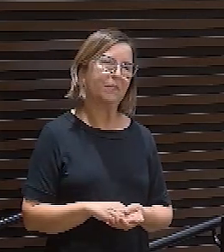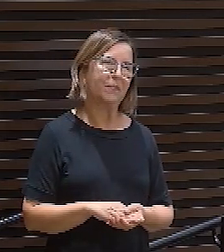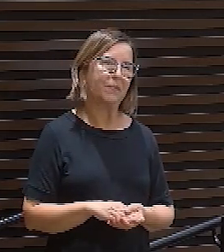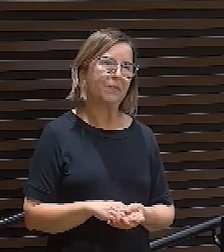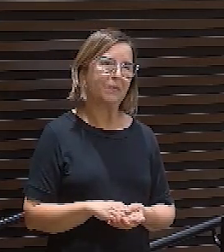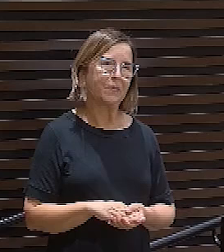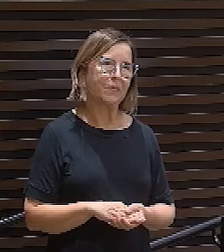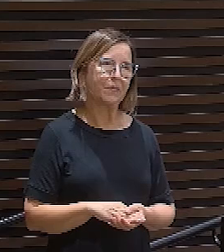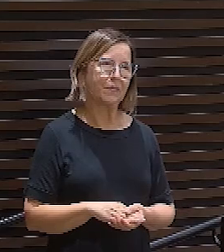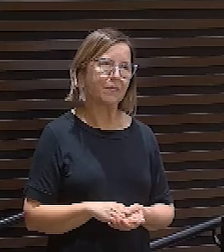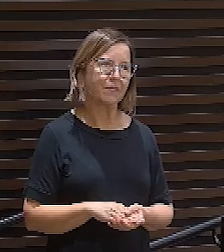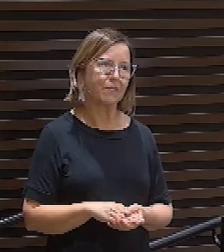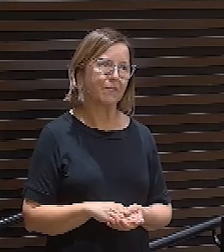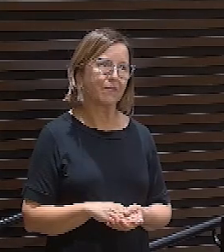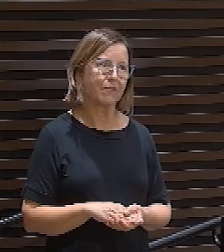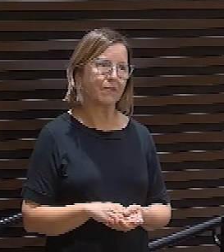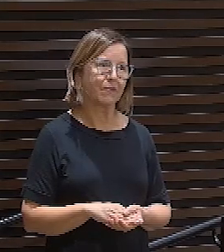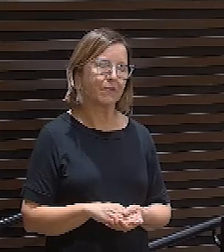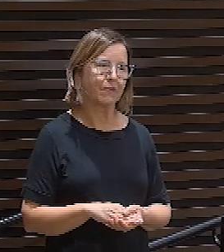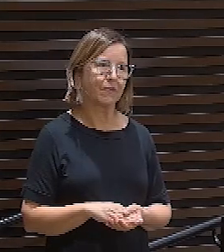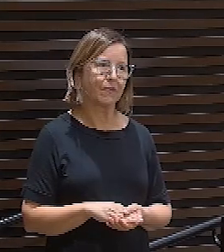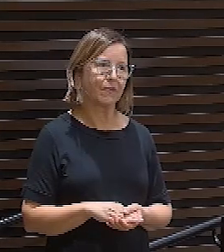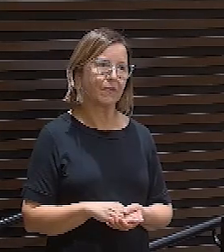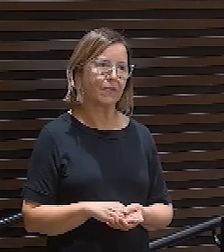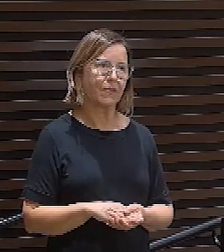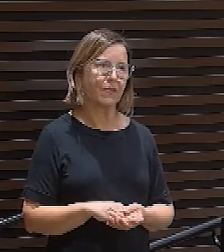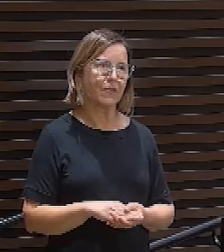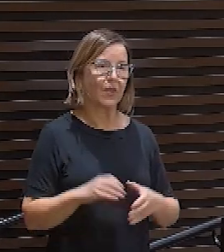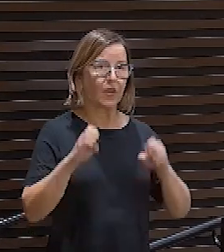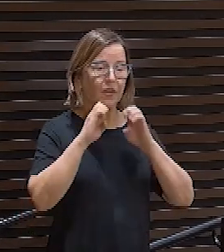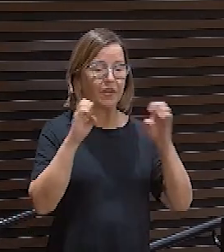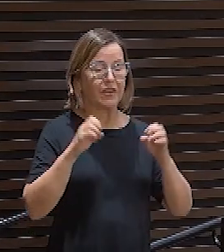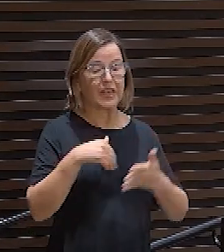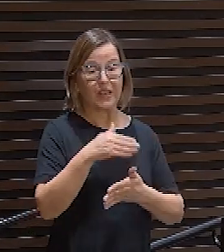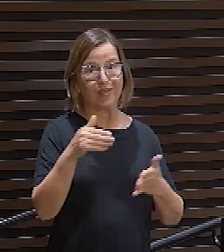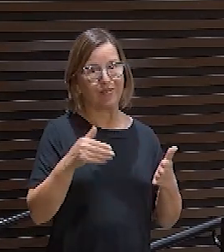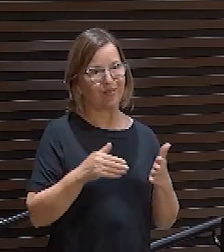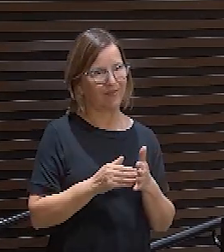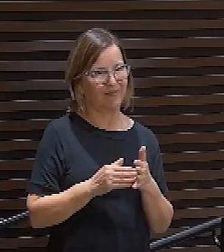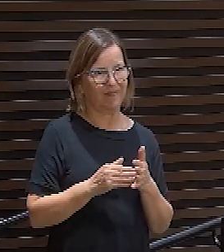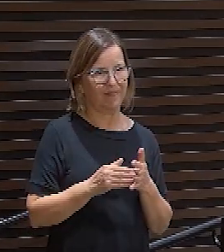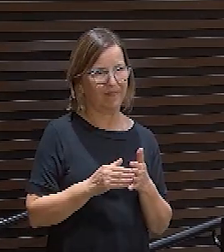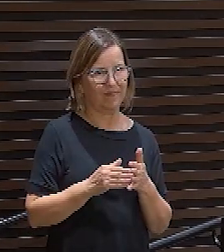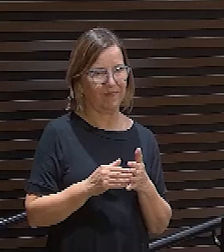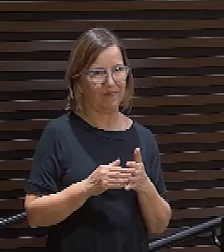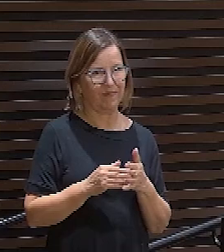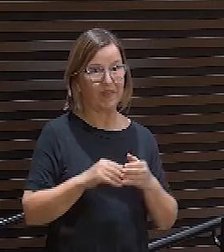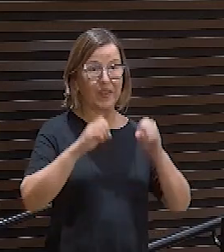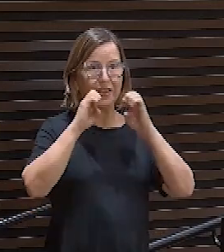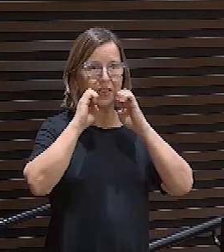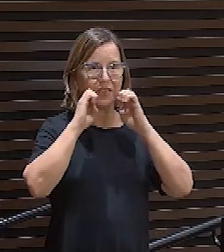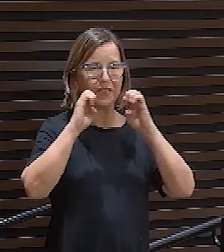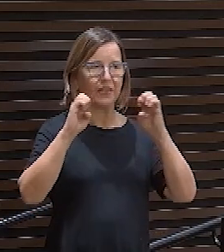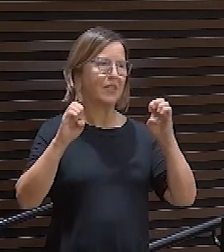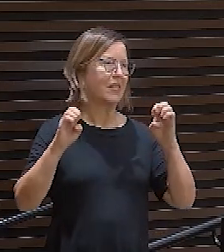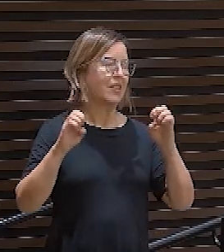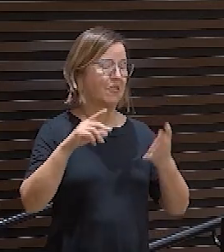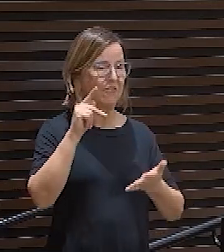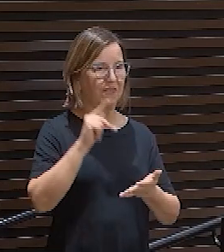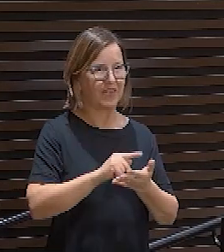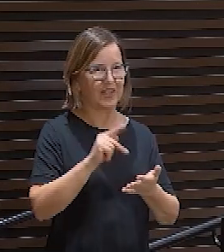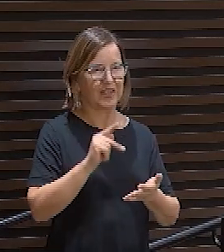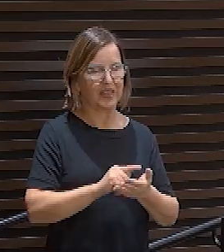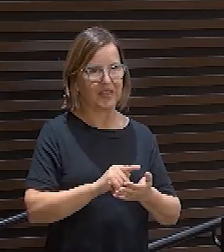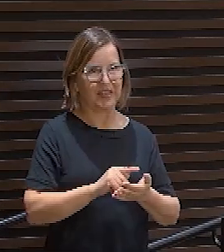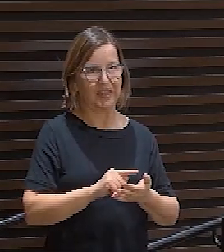introdutório. Ele é tudo. O evangelho verdadeiro é aquele no qual